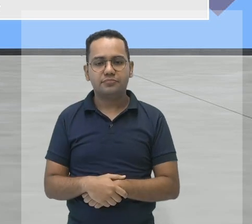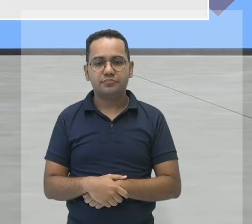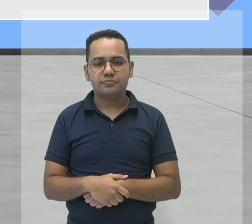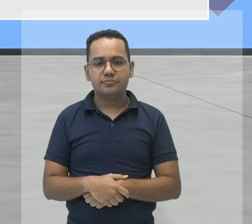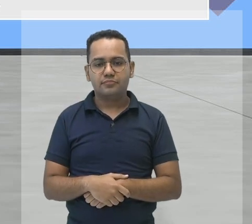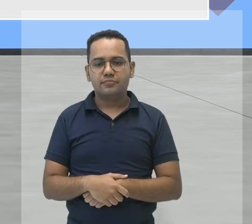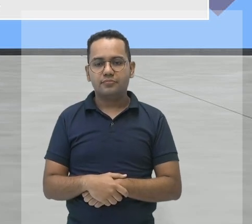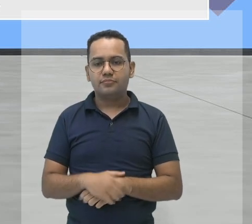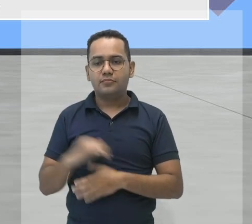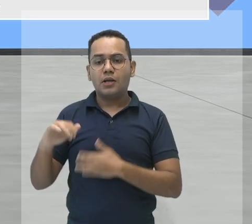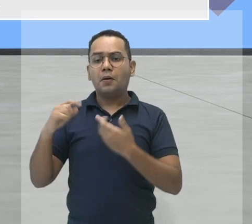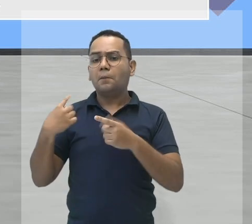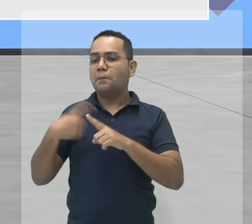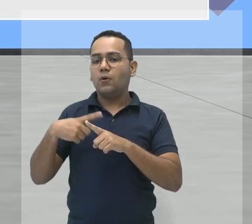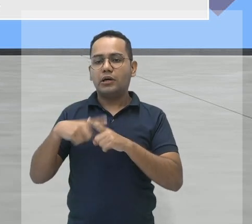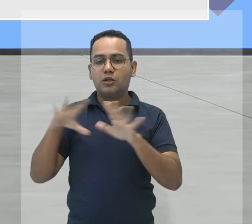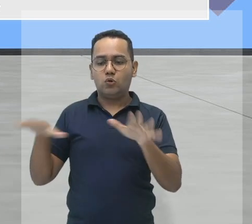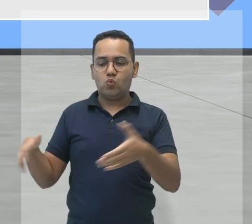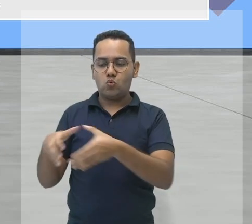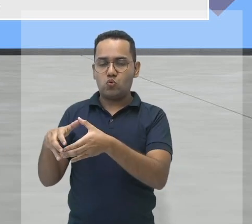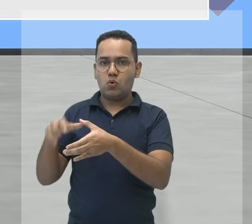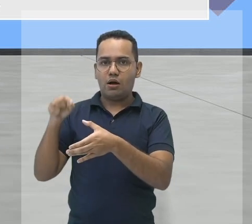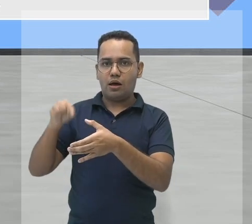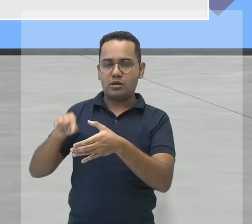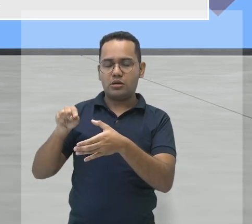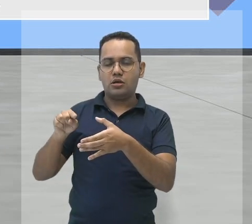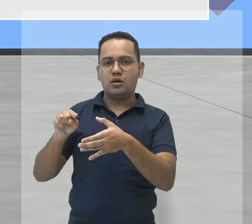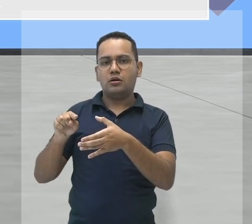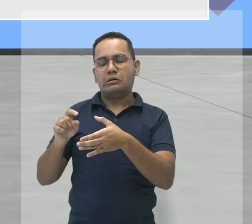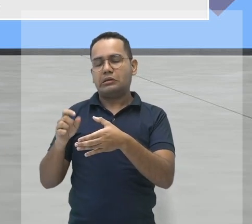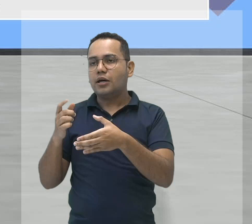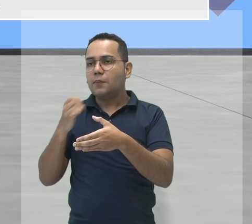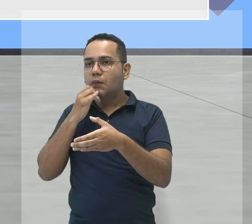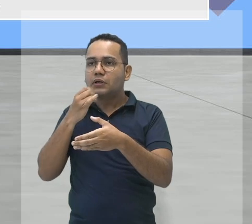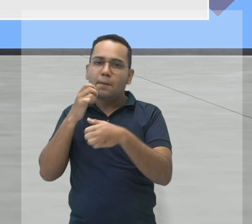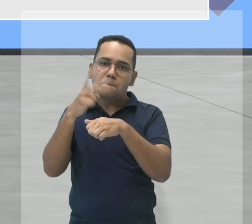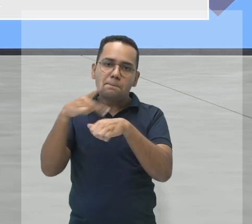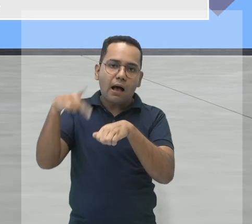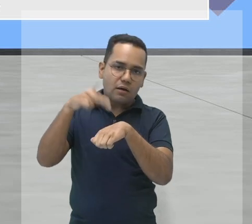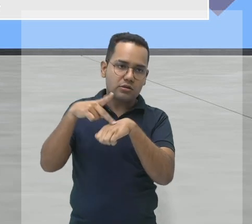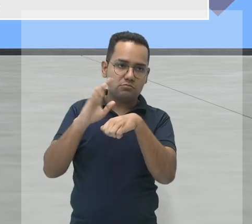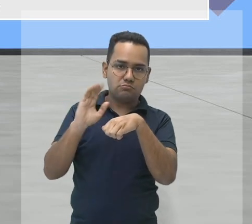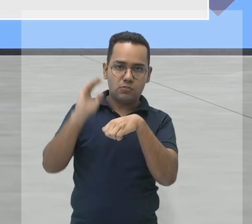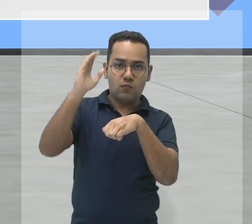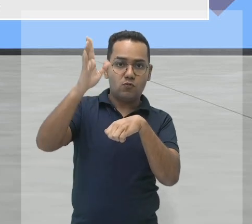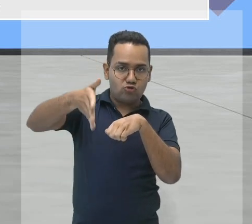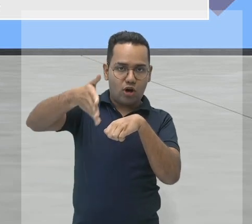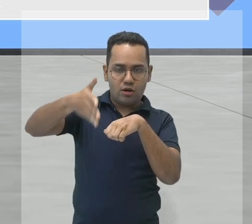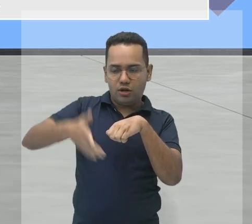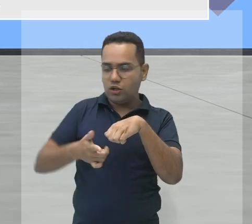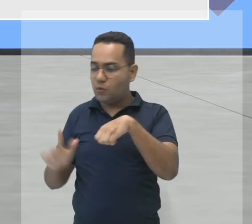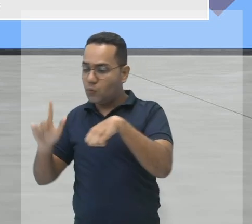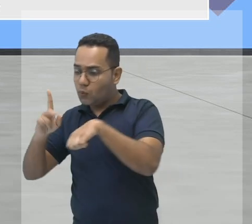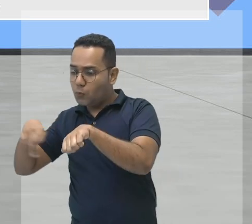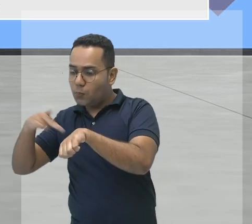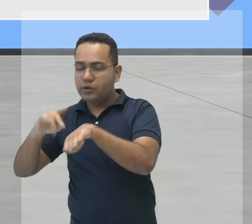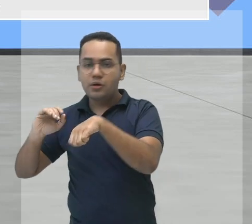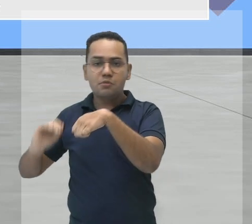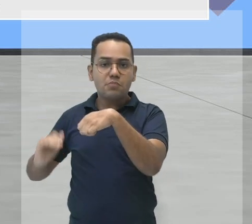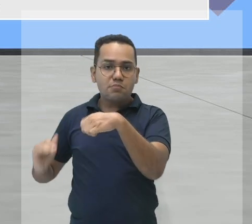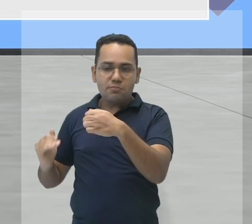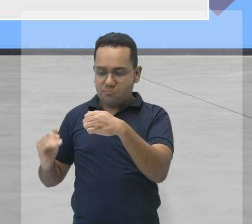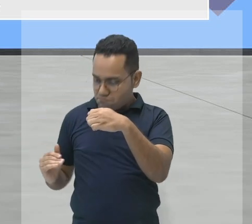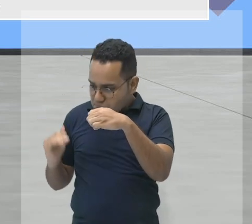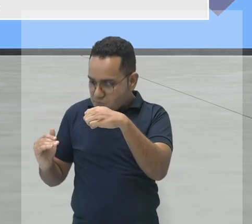Em especial, quando a gente tem dentro do mesmo bloco países subdesenvolvidos e países também desenvolvidos, como é o